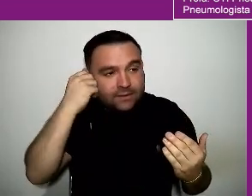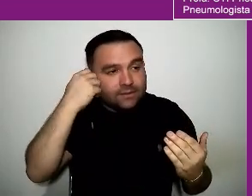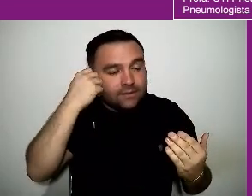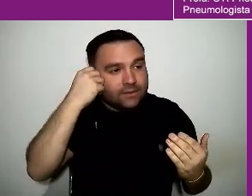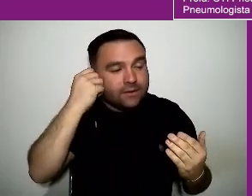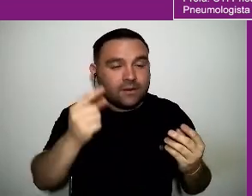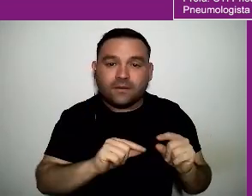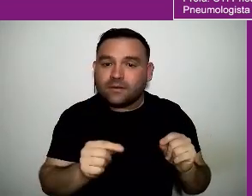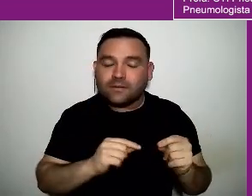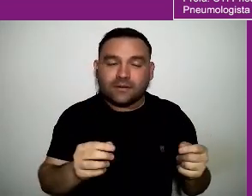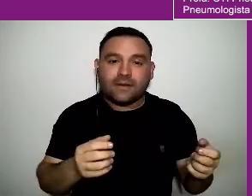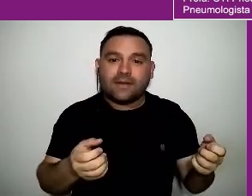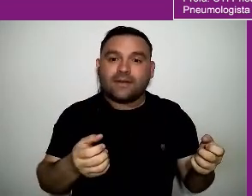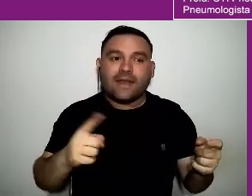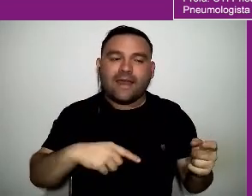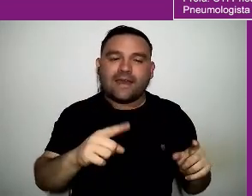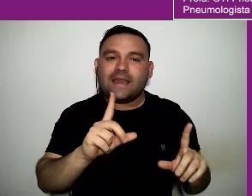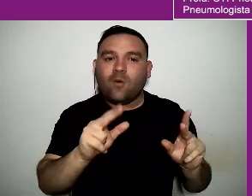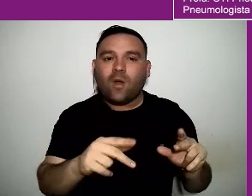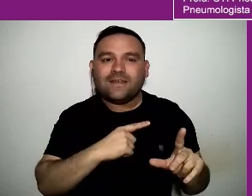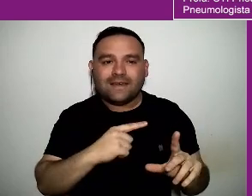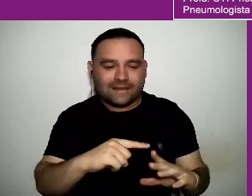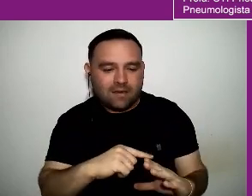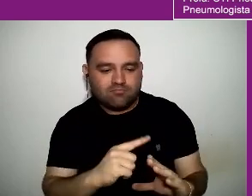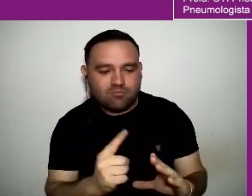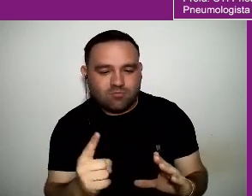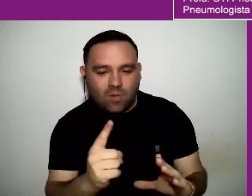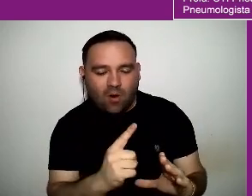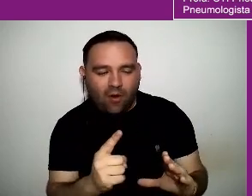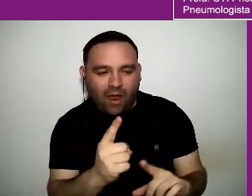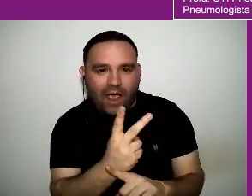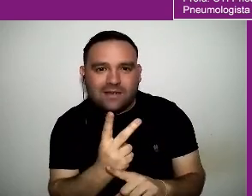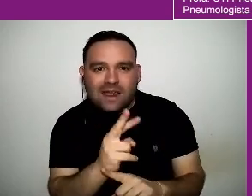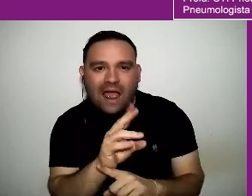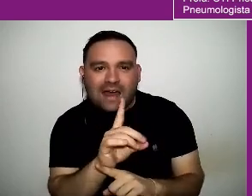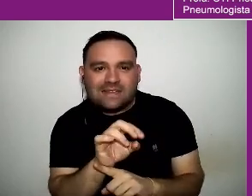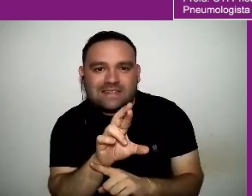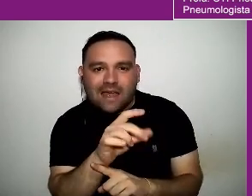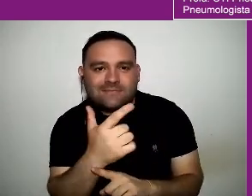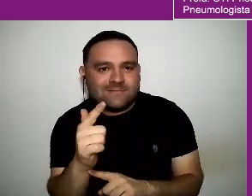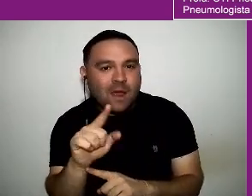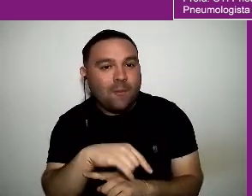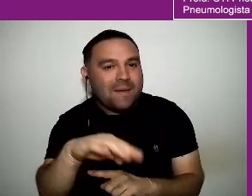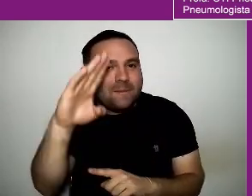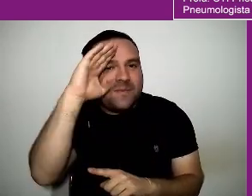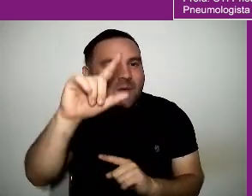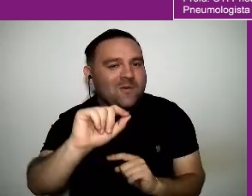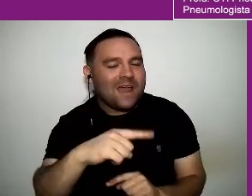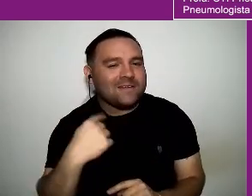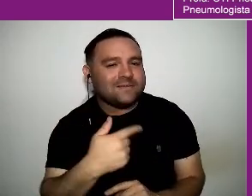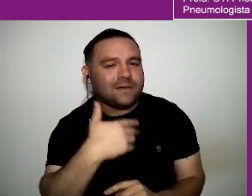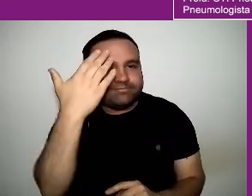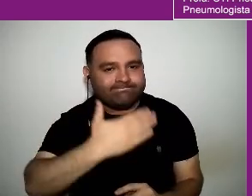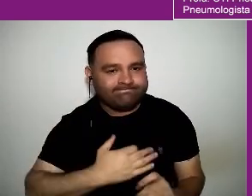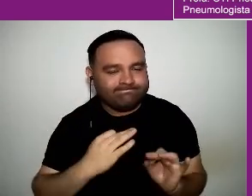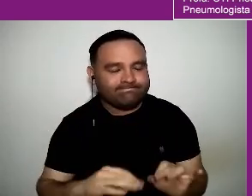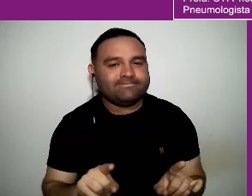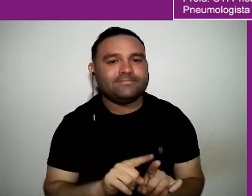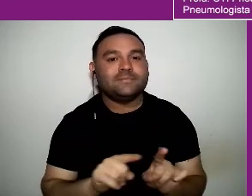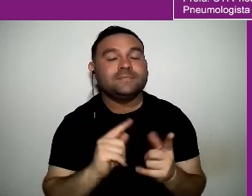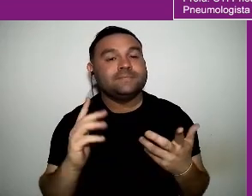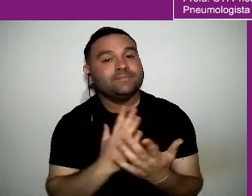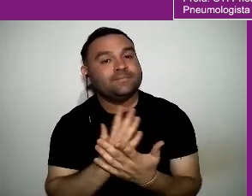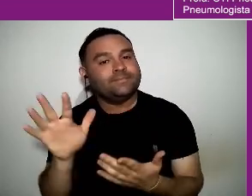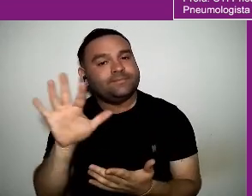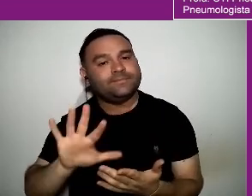pilotar nas bermudas sem radar, né? Entretanto, o grande ponto é que a gente pelo menos reconhece que em alguns